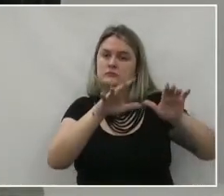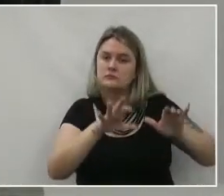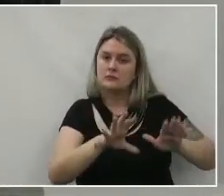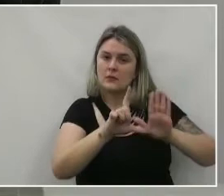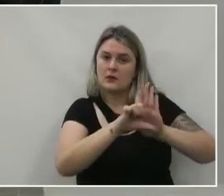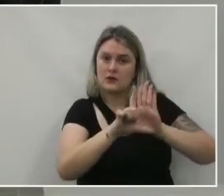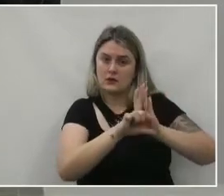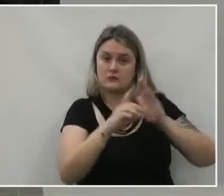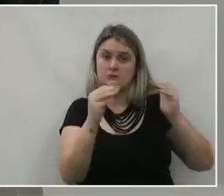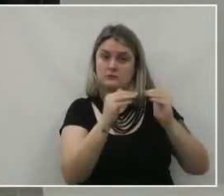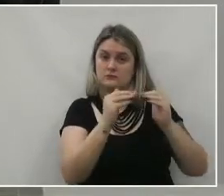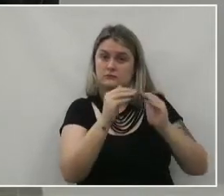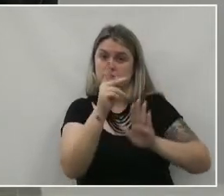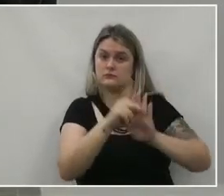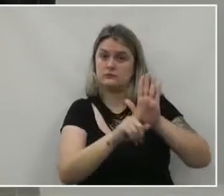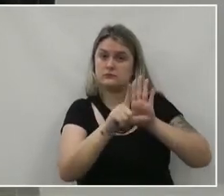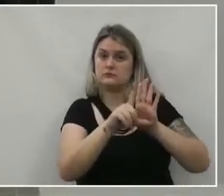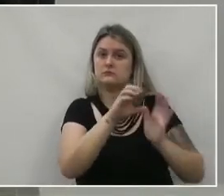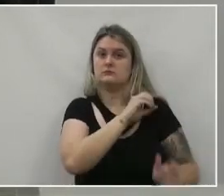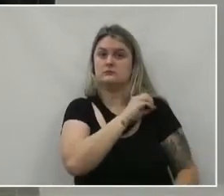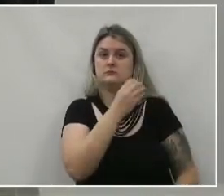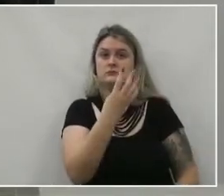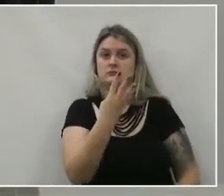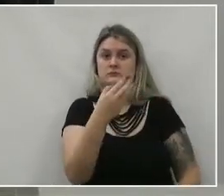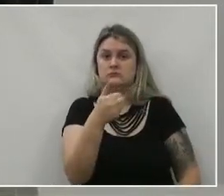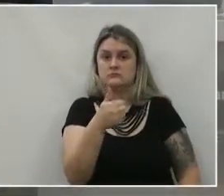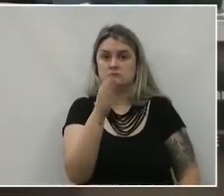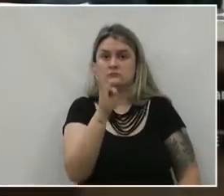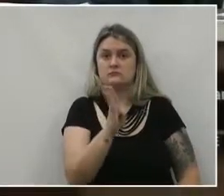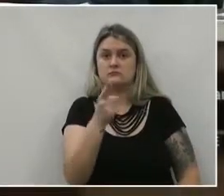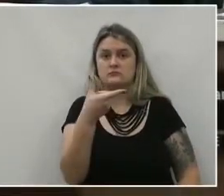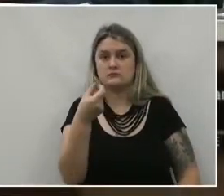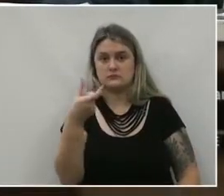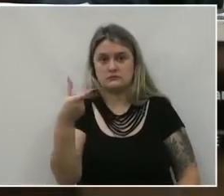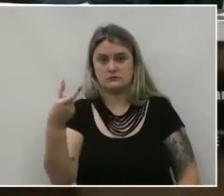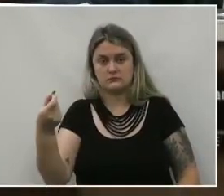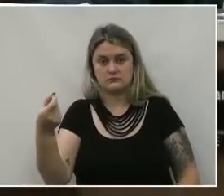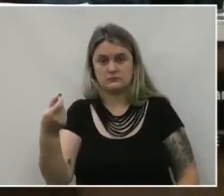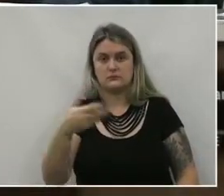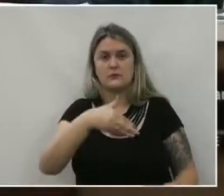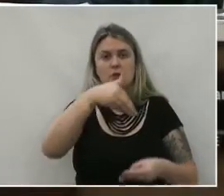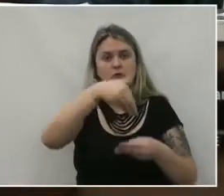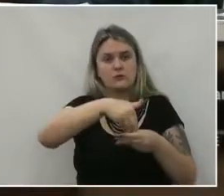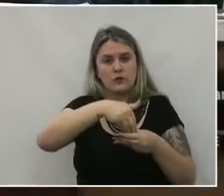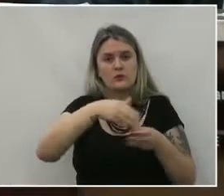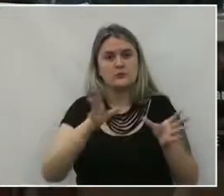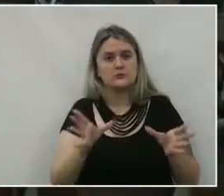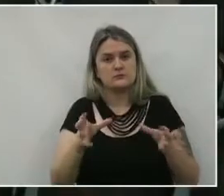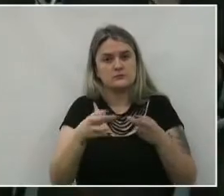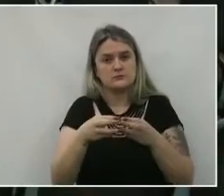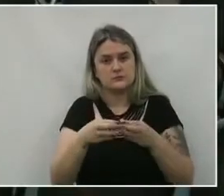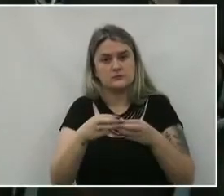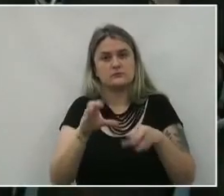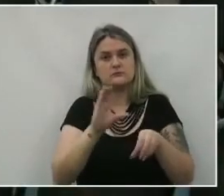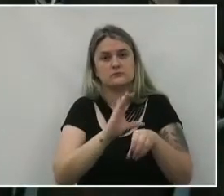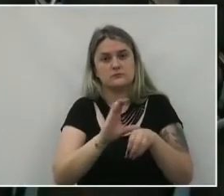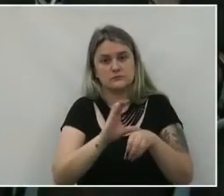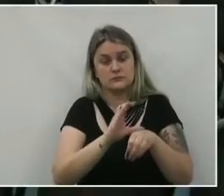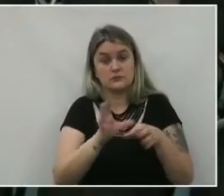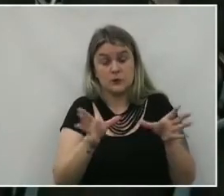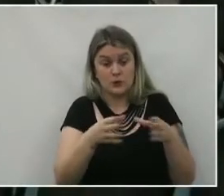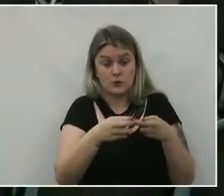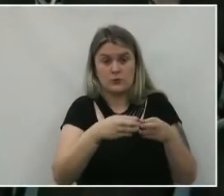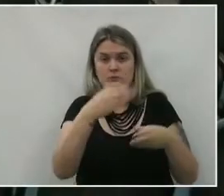Favorável ao projeto de ordinária número 41, barra 2020 Votação do parecer fundamentado da Comissão de Obras